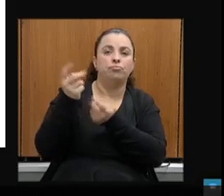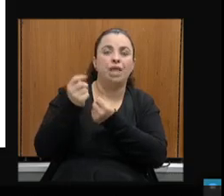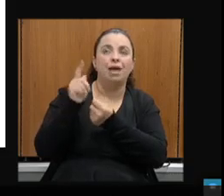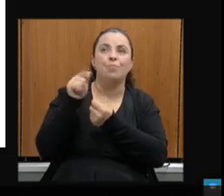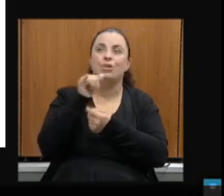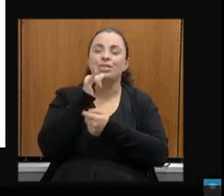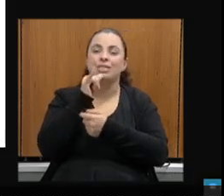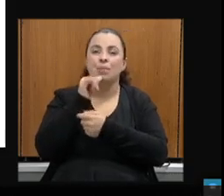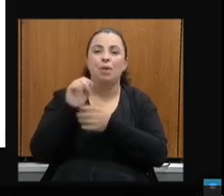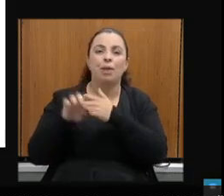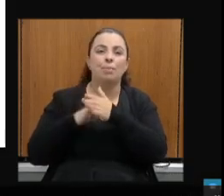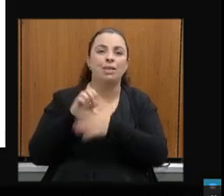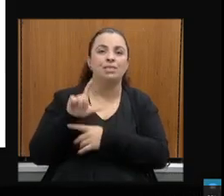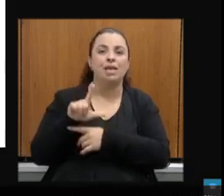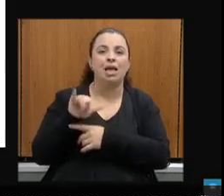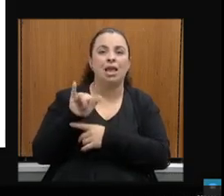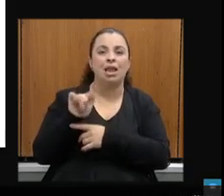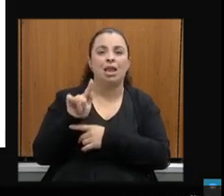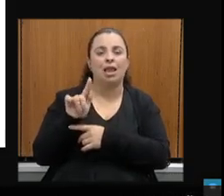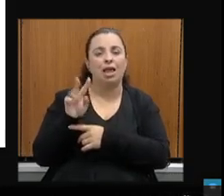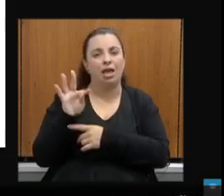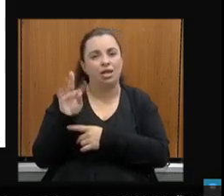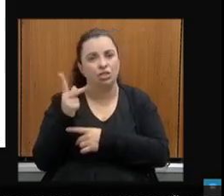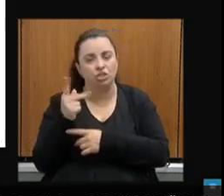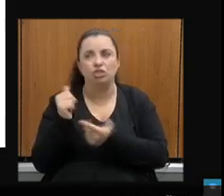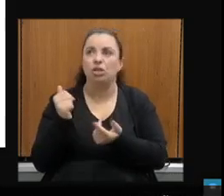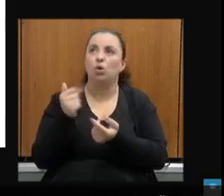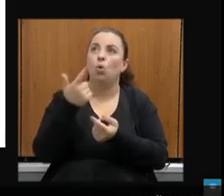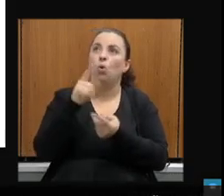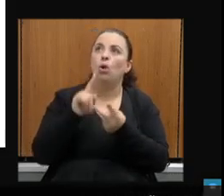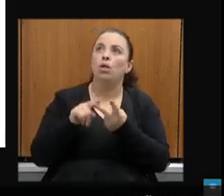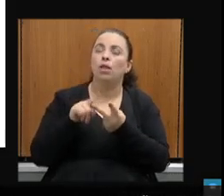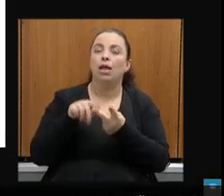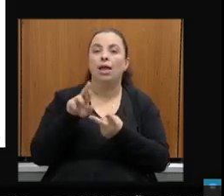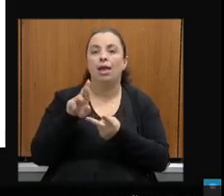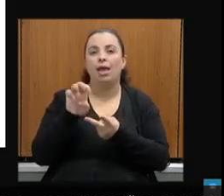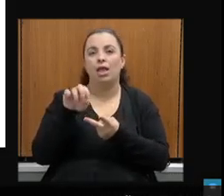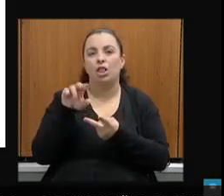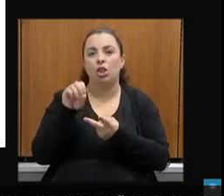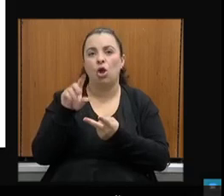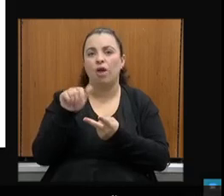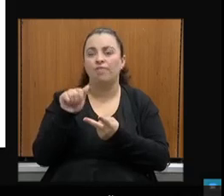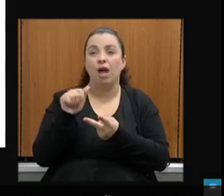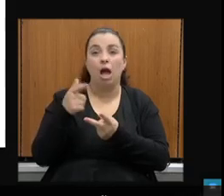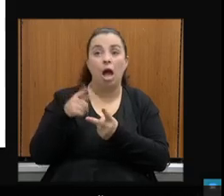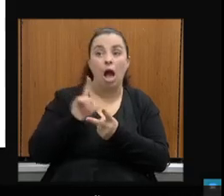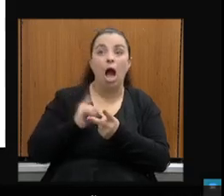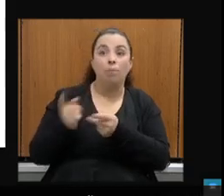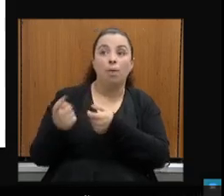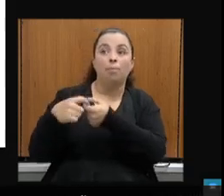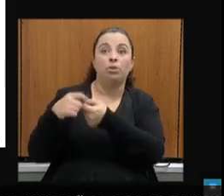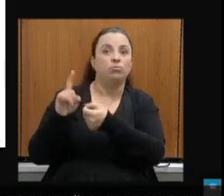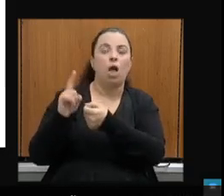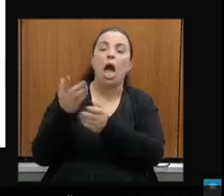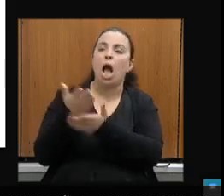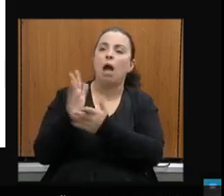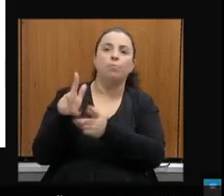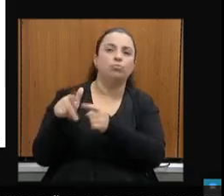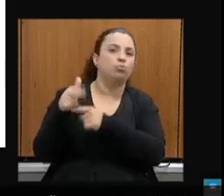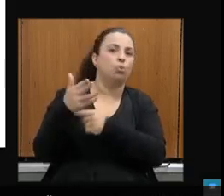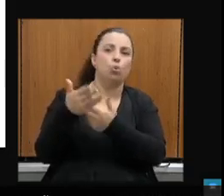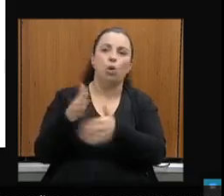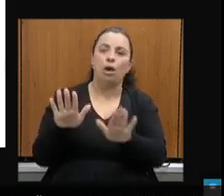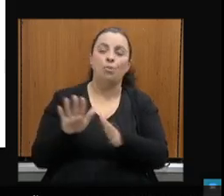dizem vestimos renova É e foram é participações na Cemig de ao final